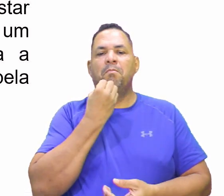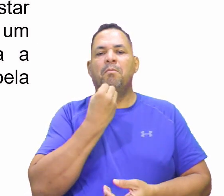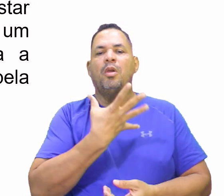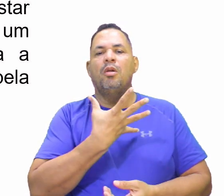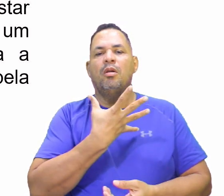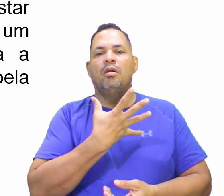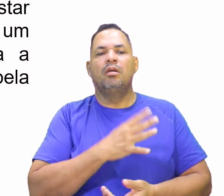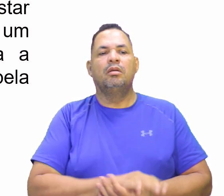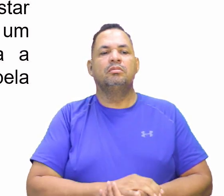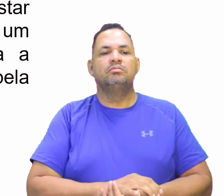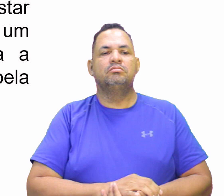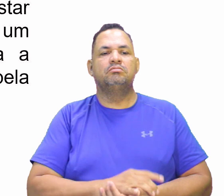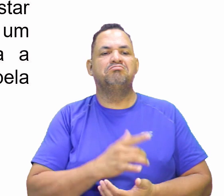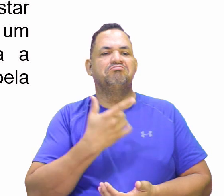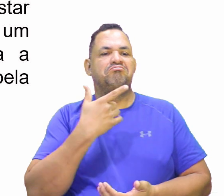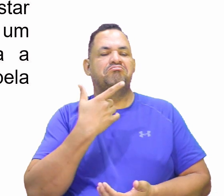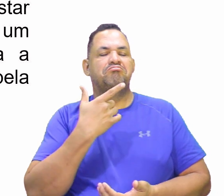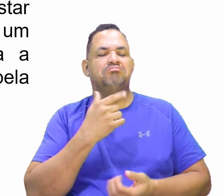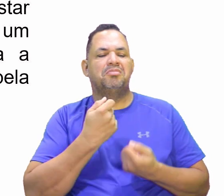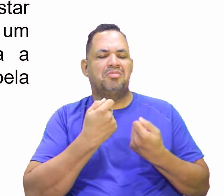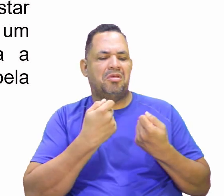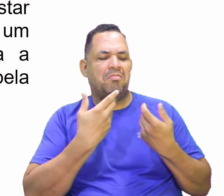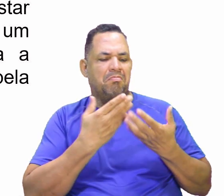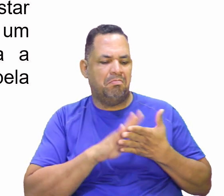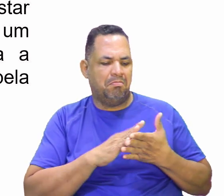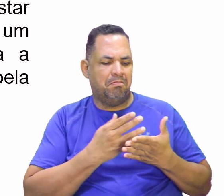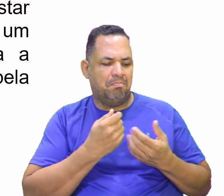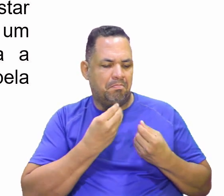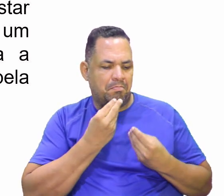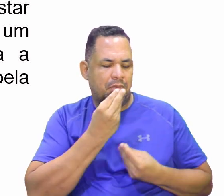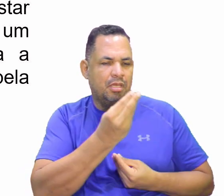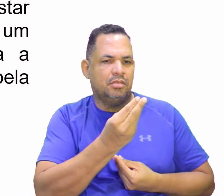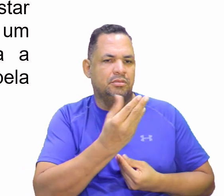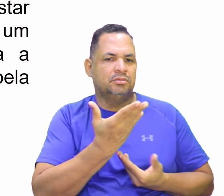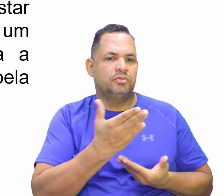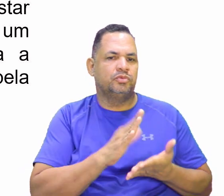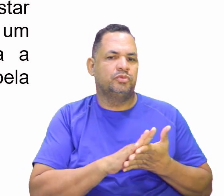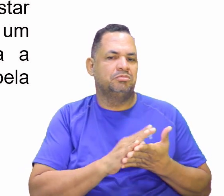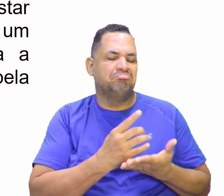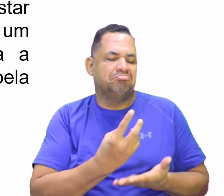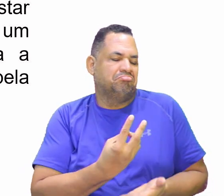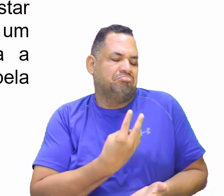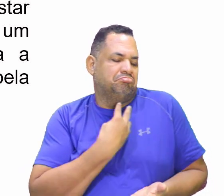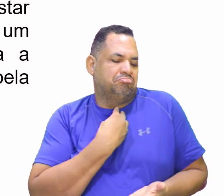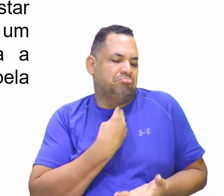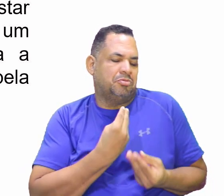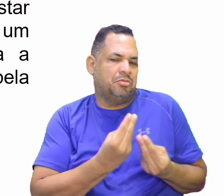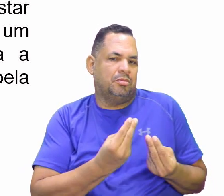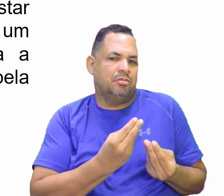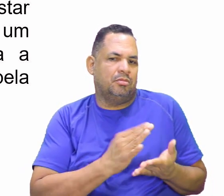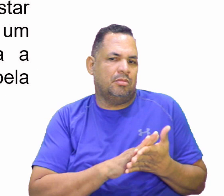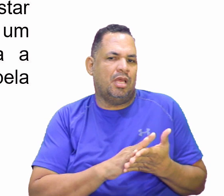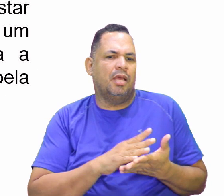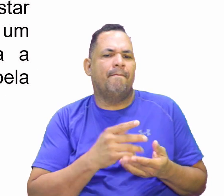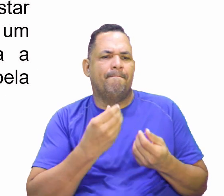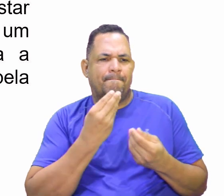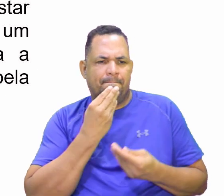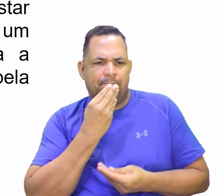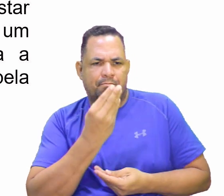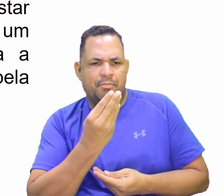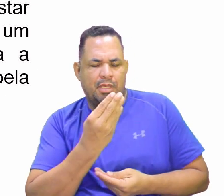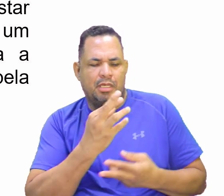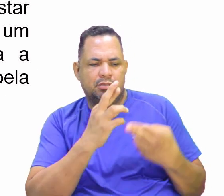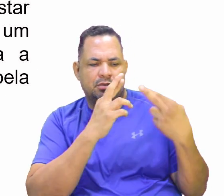bem. Não exige dos outros o que eles não podem lhe dar, mas cobre de cada um a